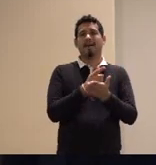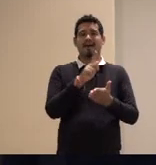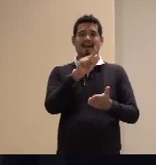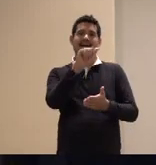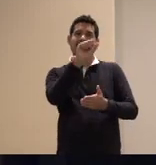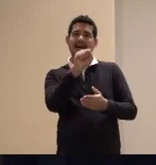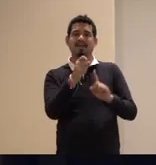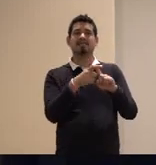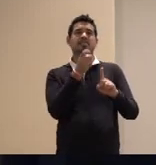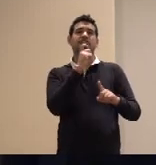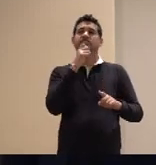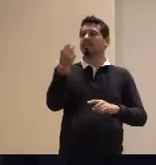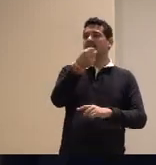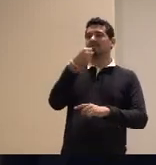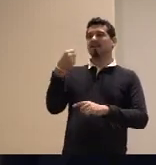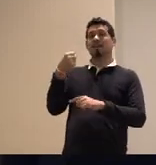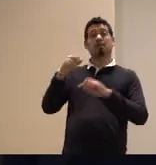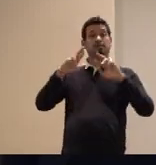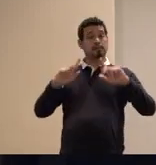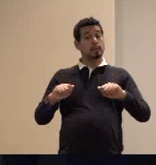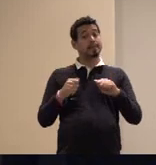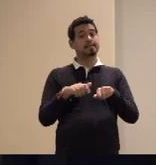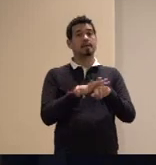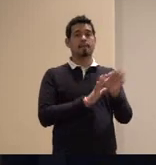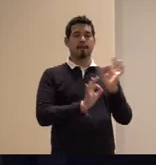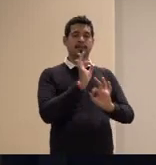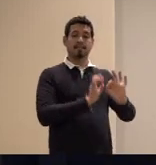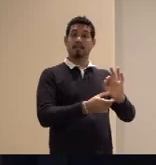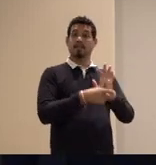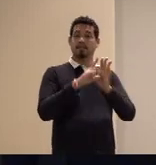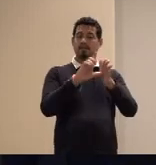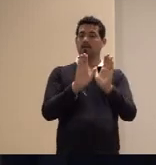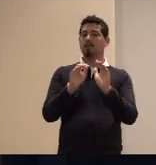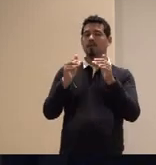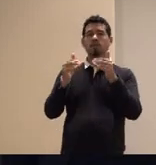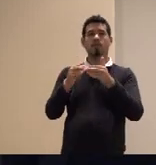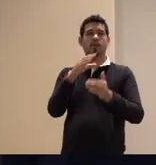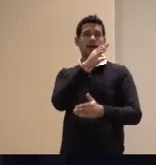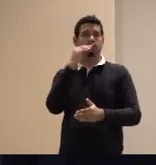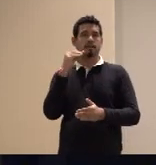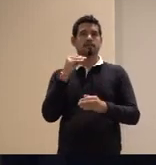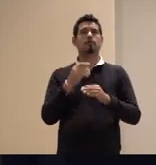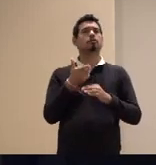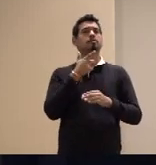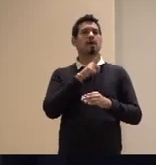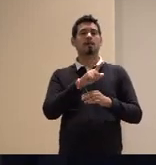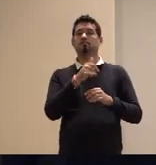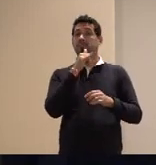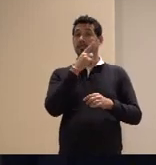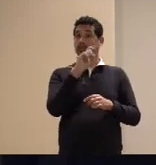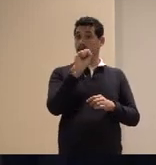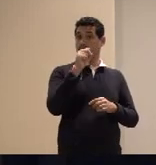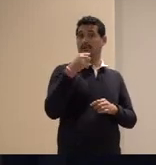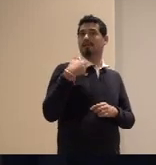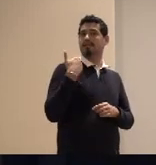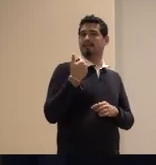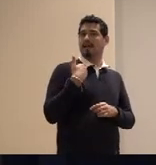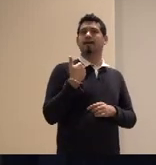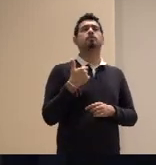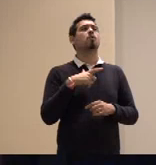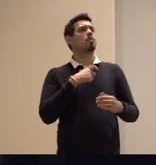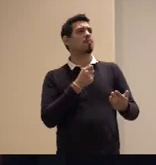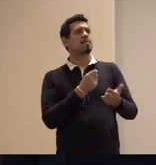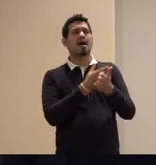geladeira. Então, esse recurso é planejado com a equipe técnica para que o adolescente possa, ao completar 18 anos, ter